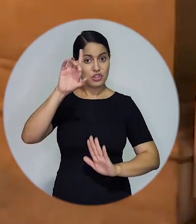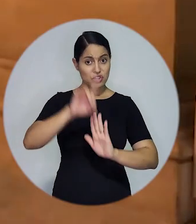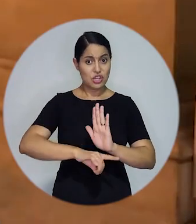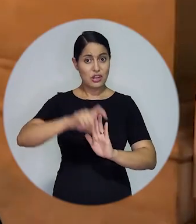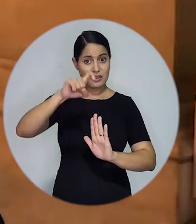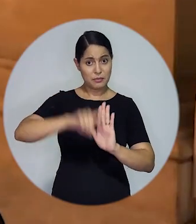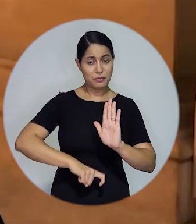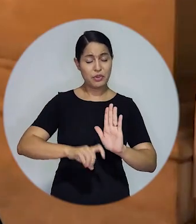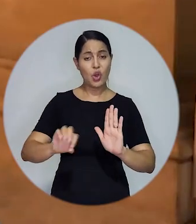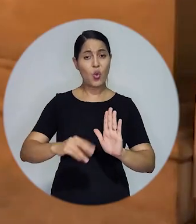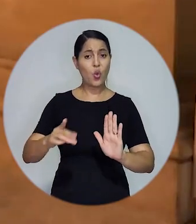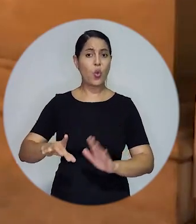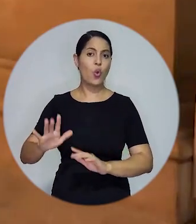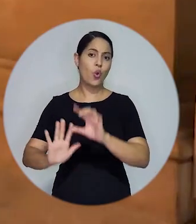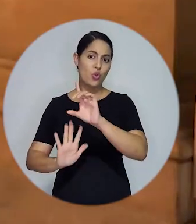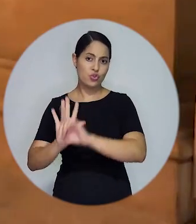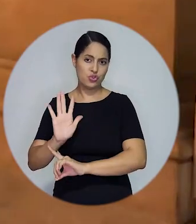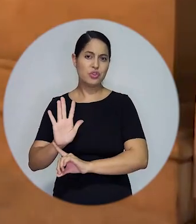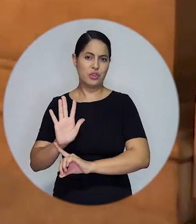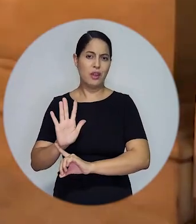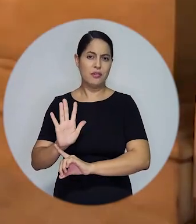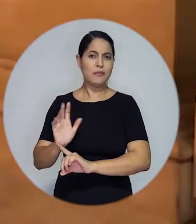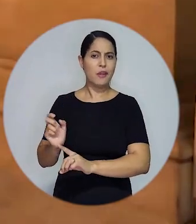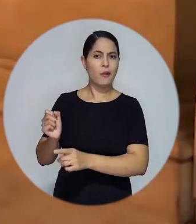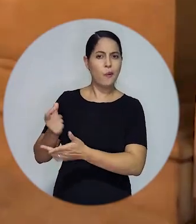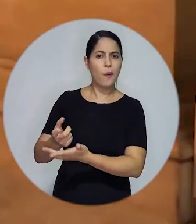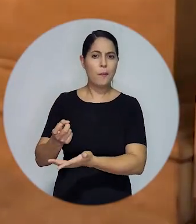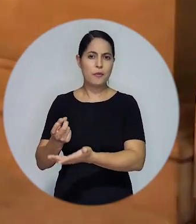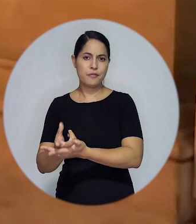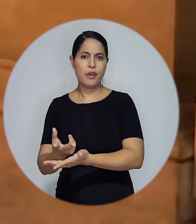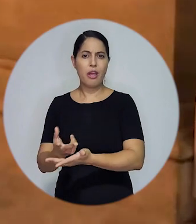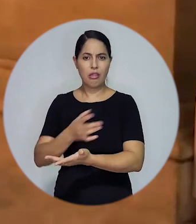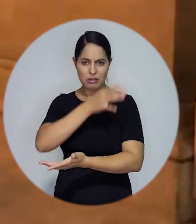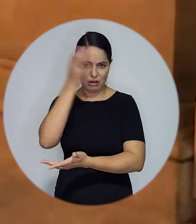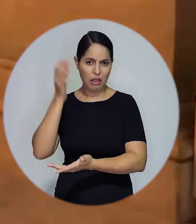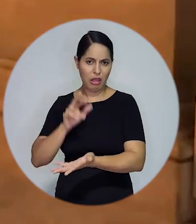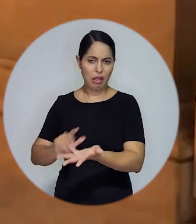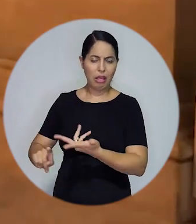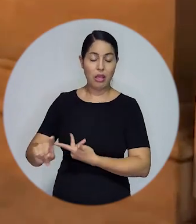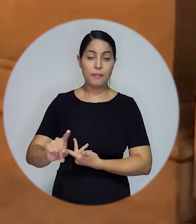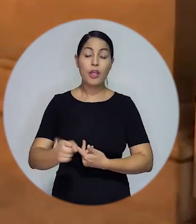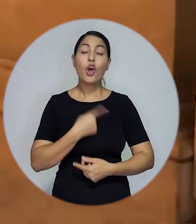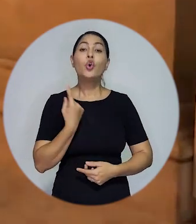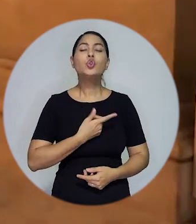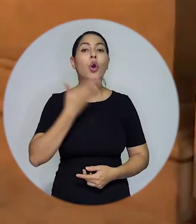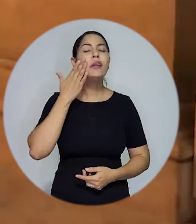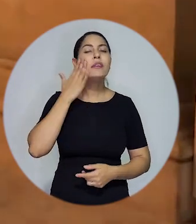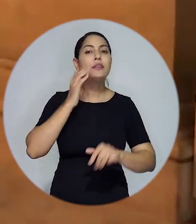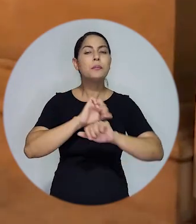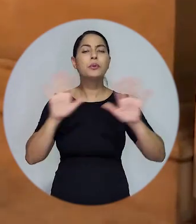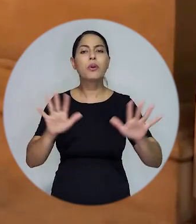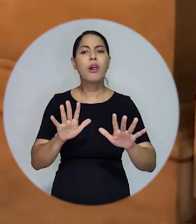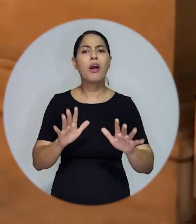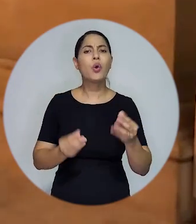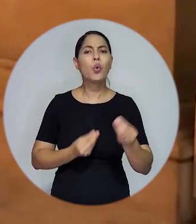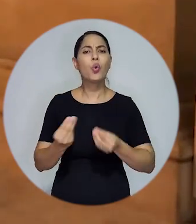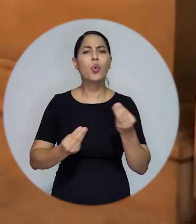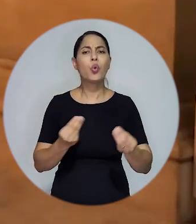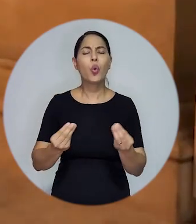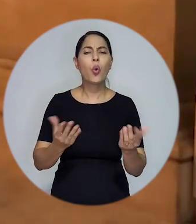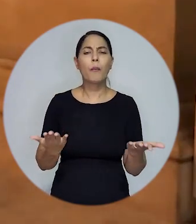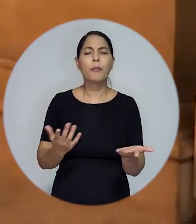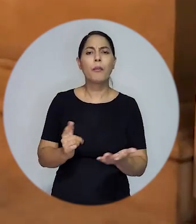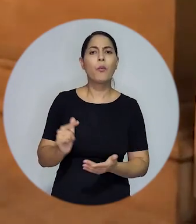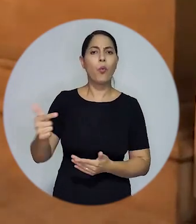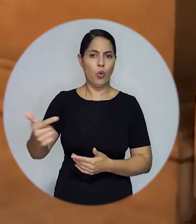Tanto em direito tributário quanto em direito consumidor, né, nós temos que olhar o outro, né, ver o contribuinte, aquilo que ele espera, né, e